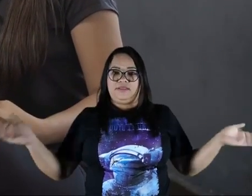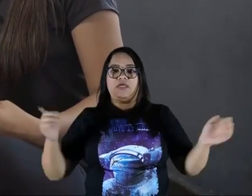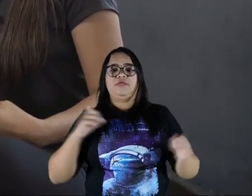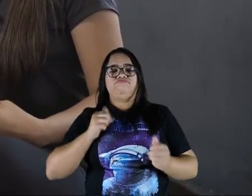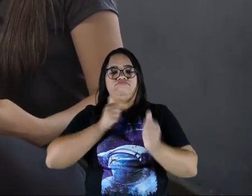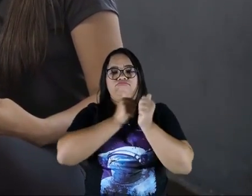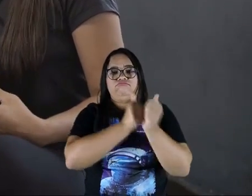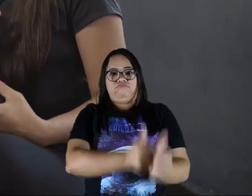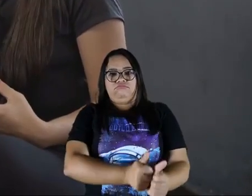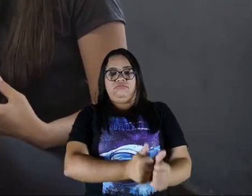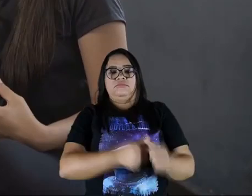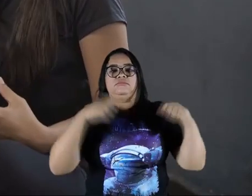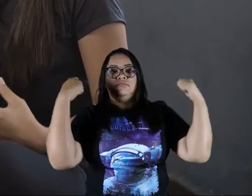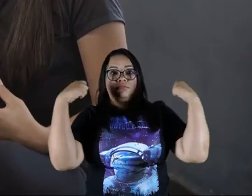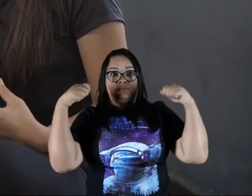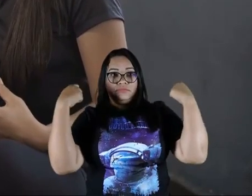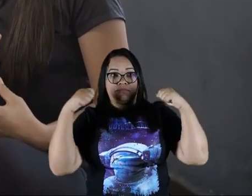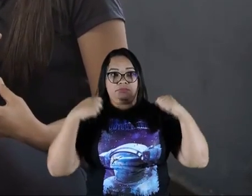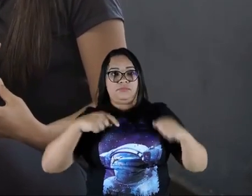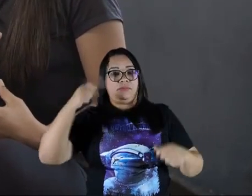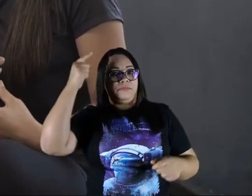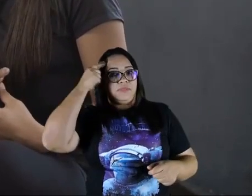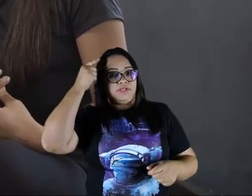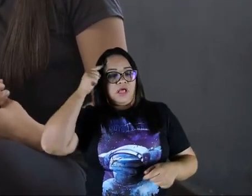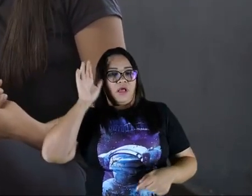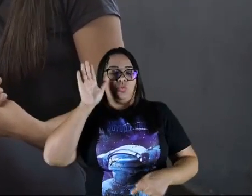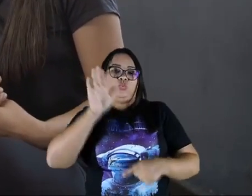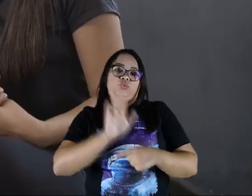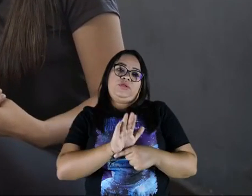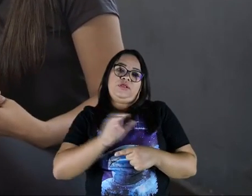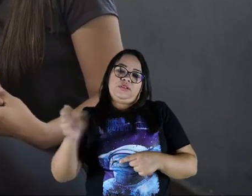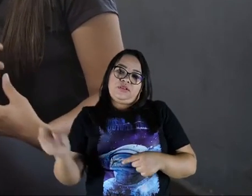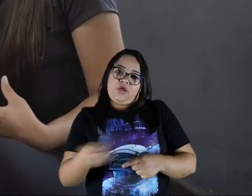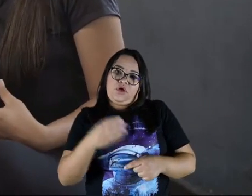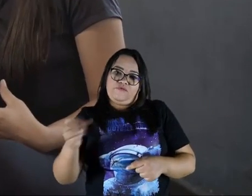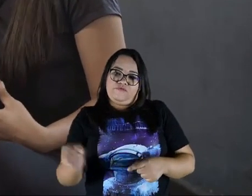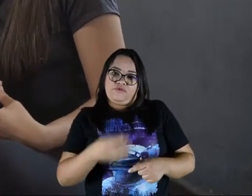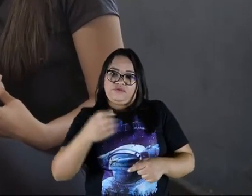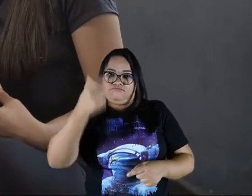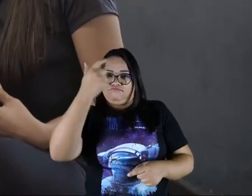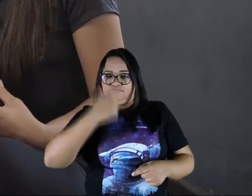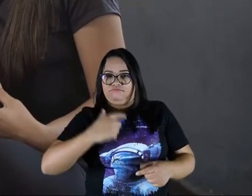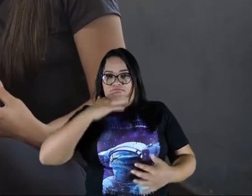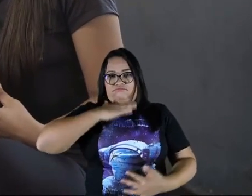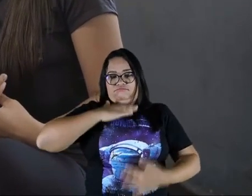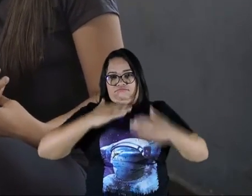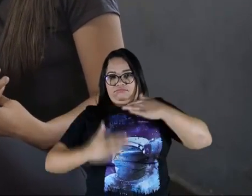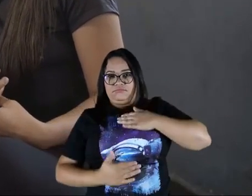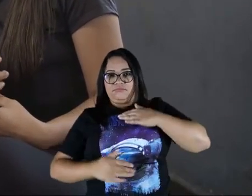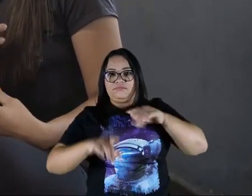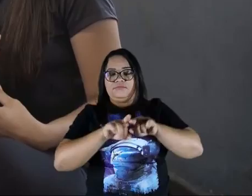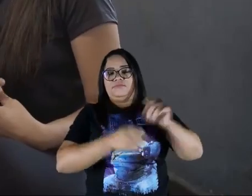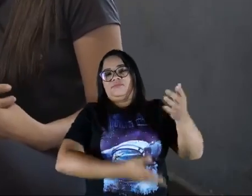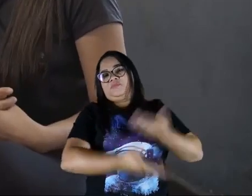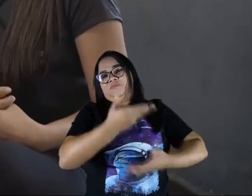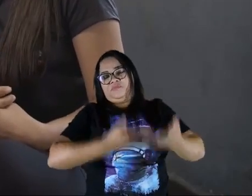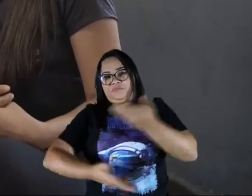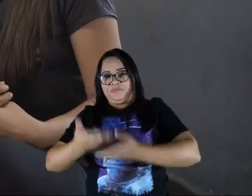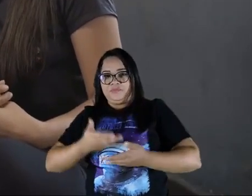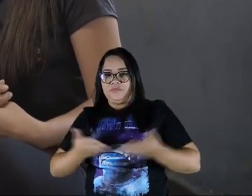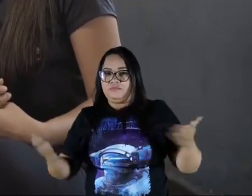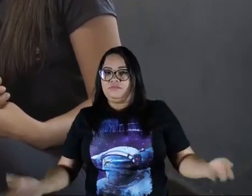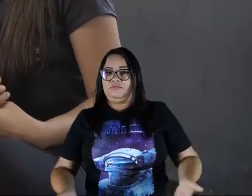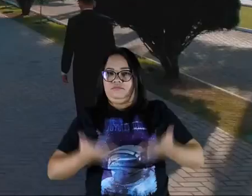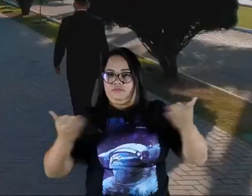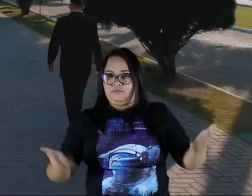por educadores físicos e pensadas para desenvolver novas habilidades, tanto físicas quanto sociais, incentivando